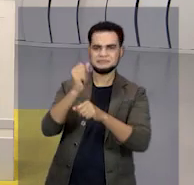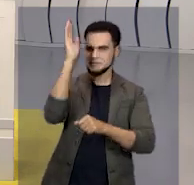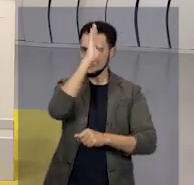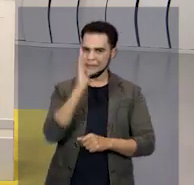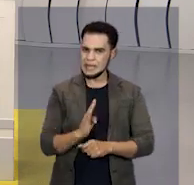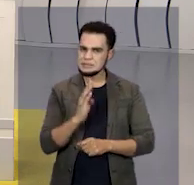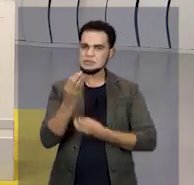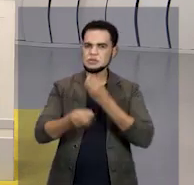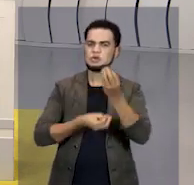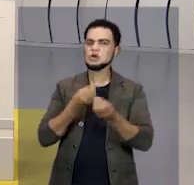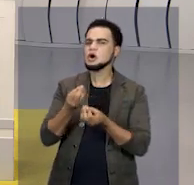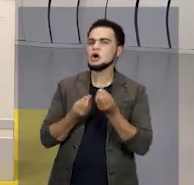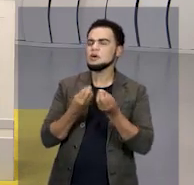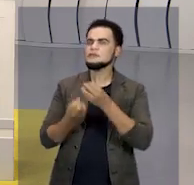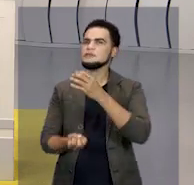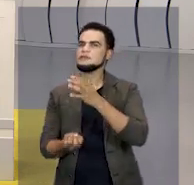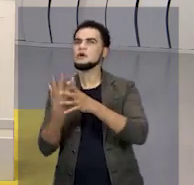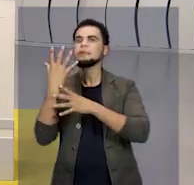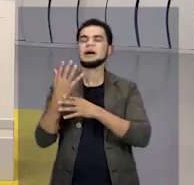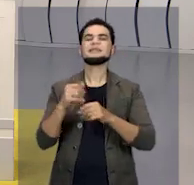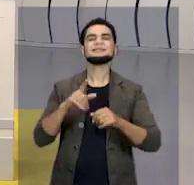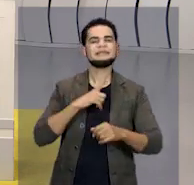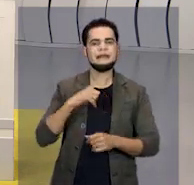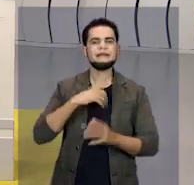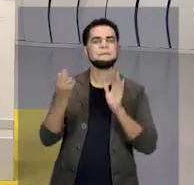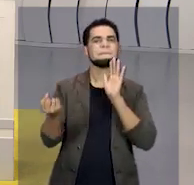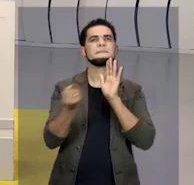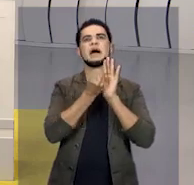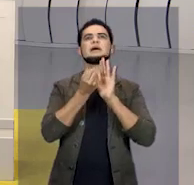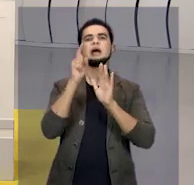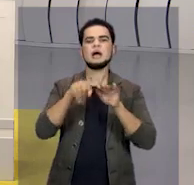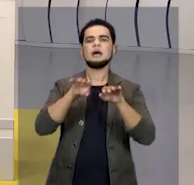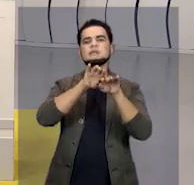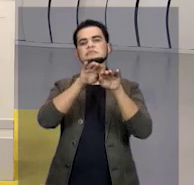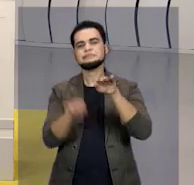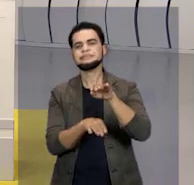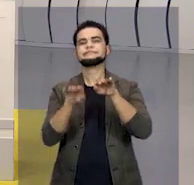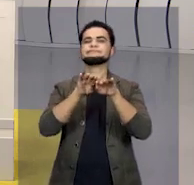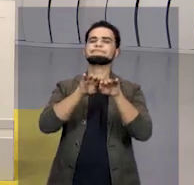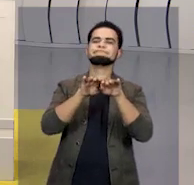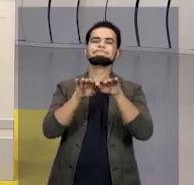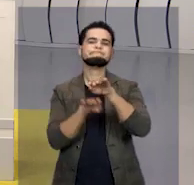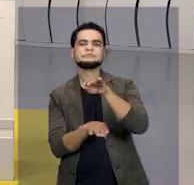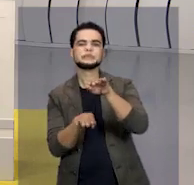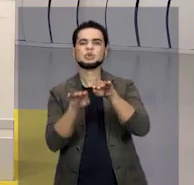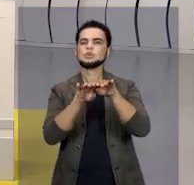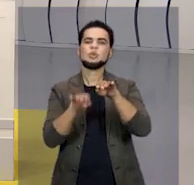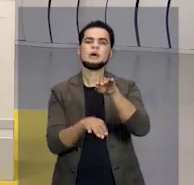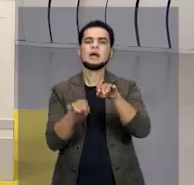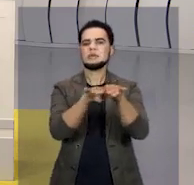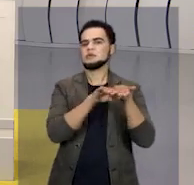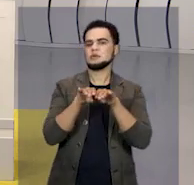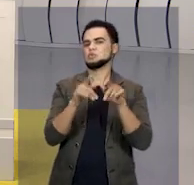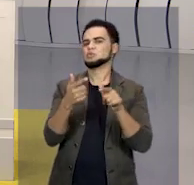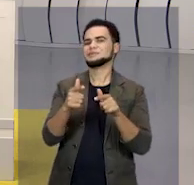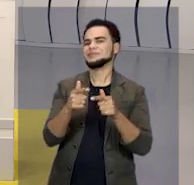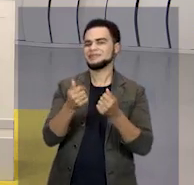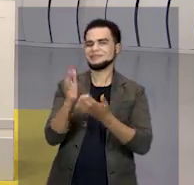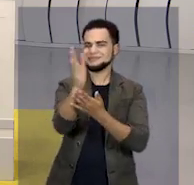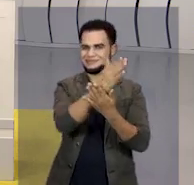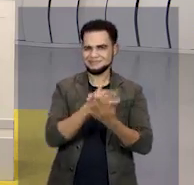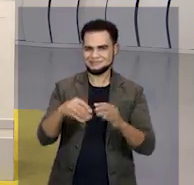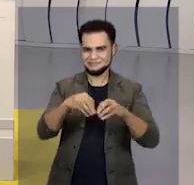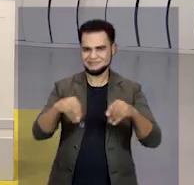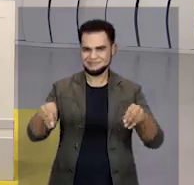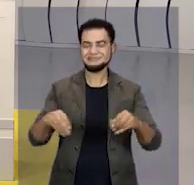território, você já vê as questões da desigualdade dessa distribuição de terras. E isso foi trazendo ao longo do tempo,